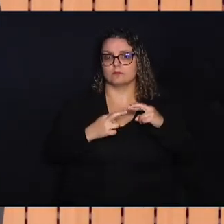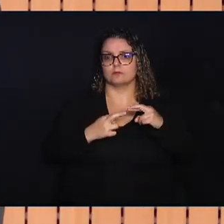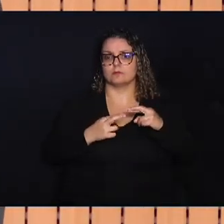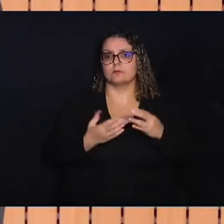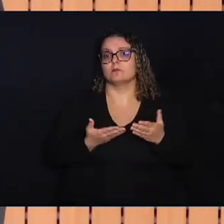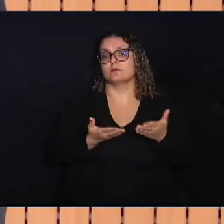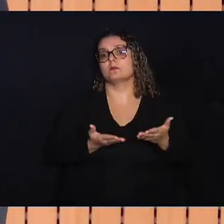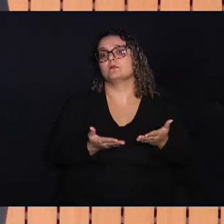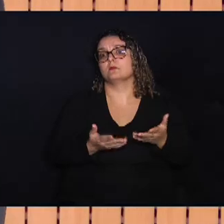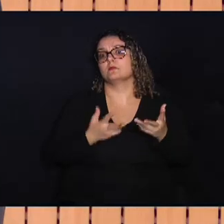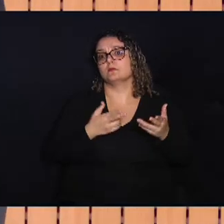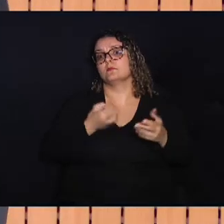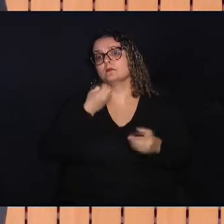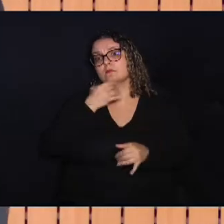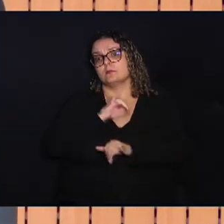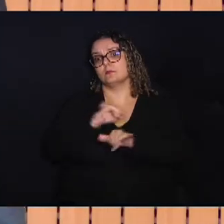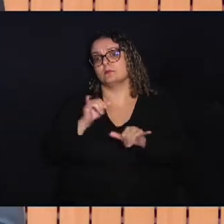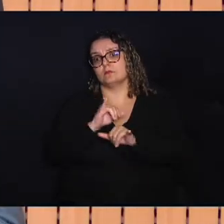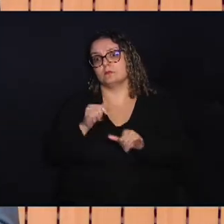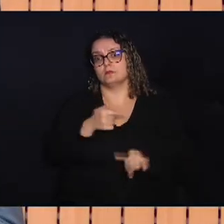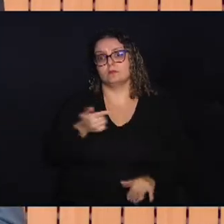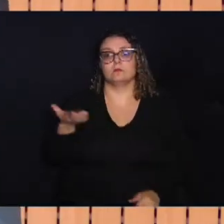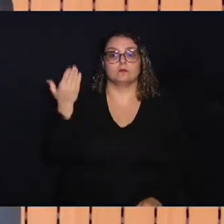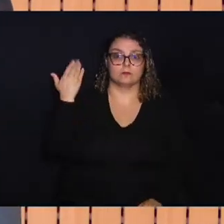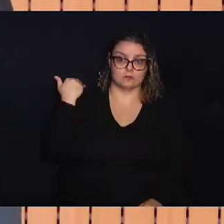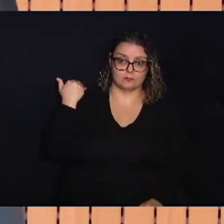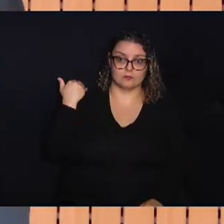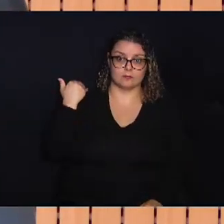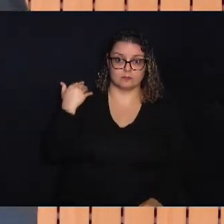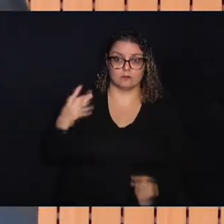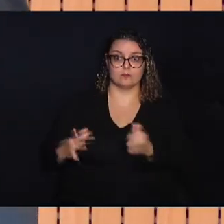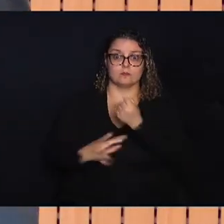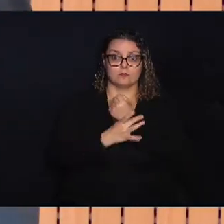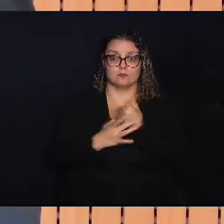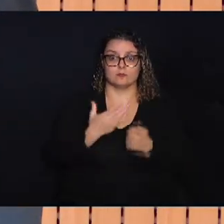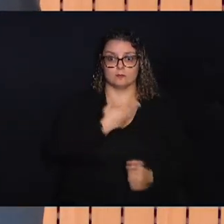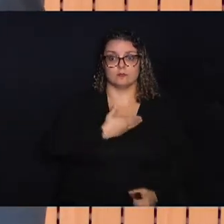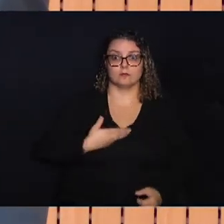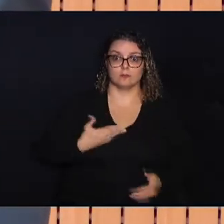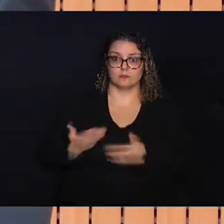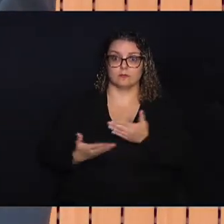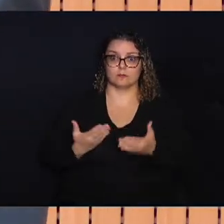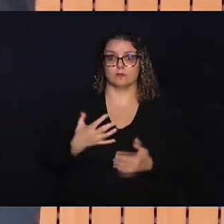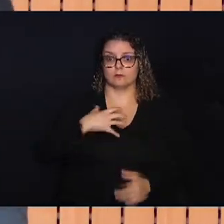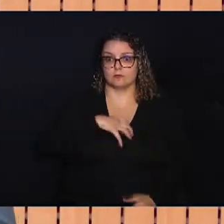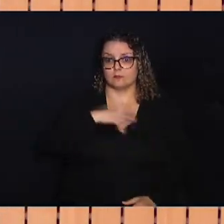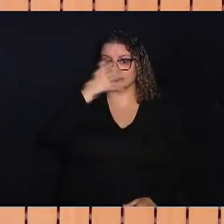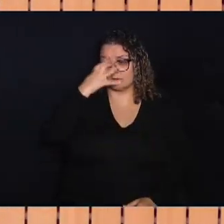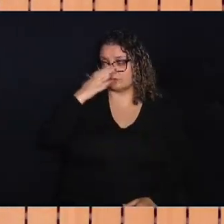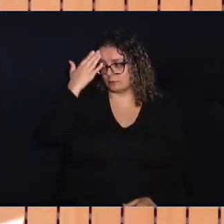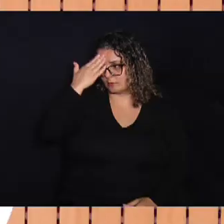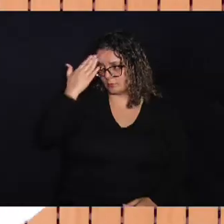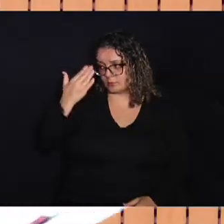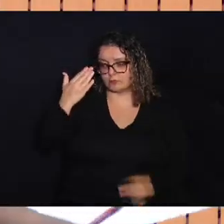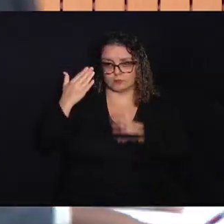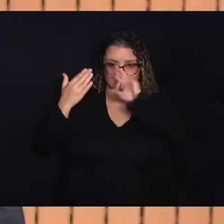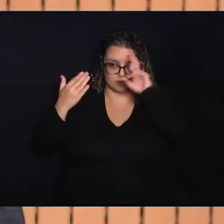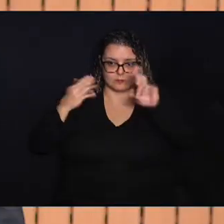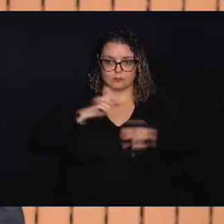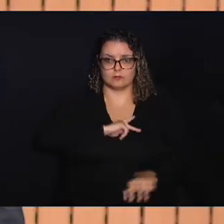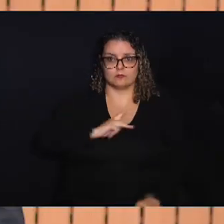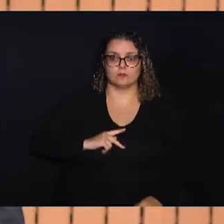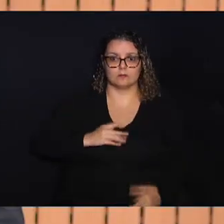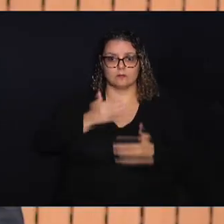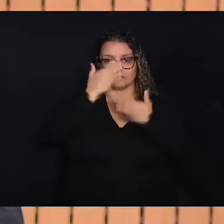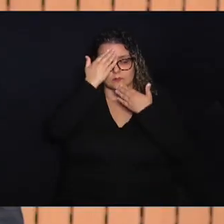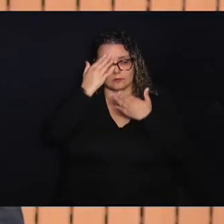para você como boas notícias na semana passada. Segurança pública tem que ser tratada de forma muito séria. Muito obrigado, presidente. Obrigado,